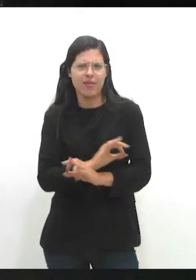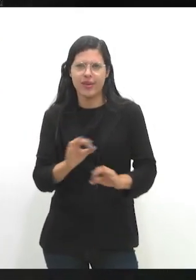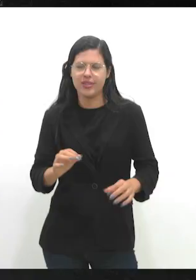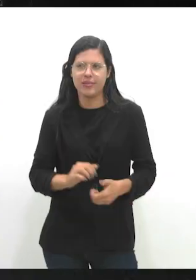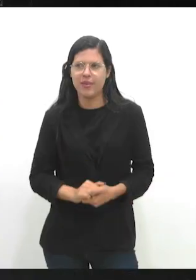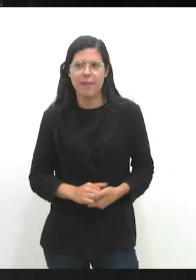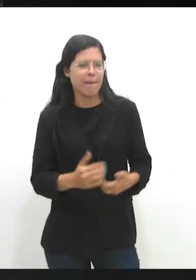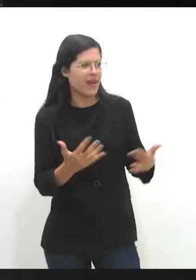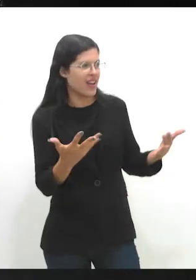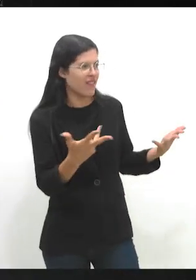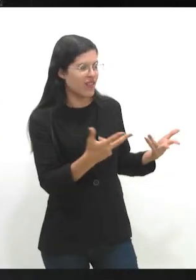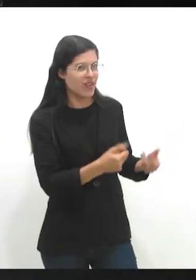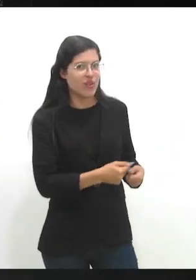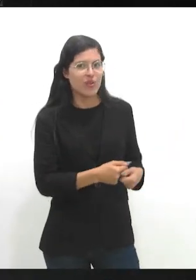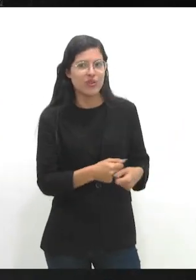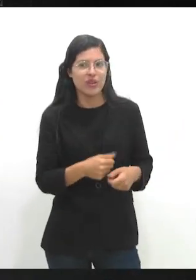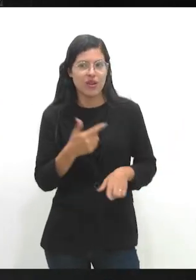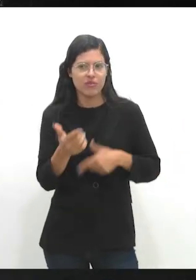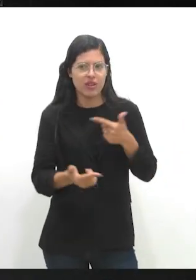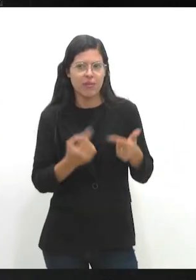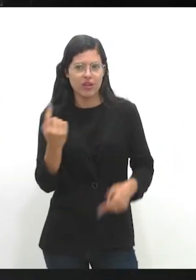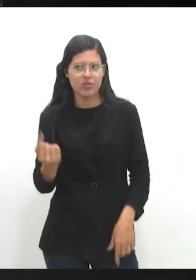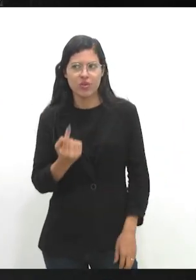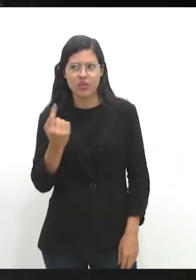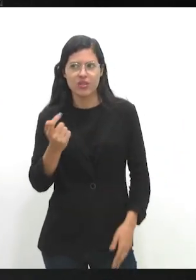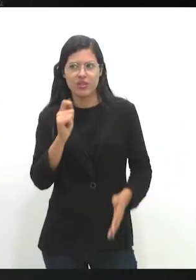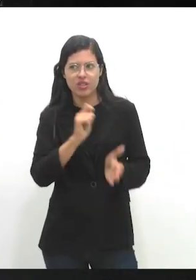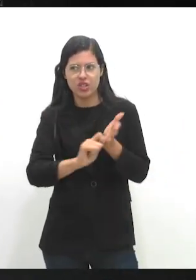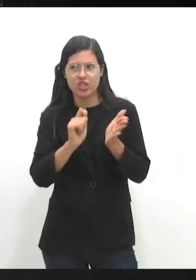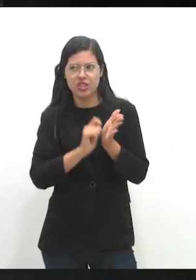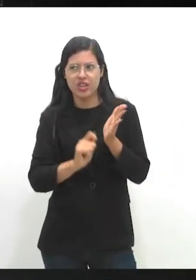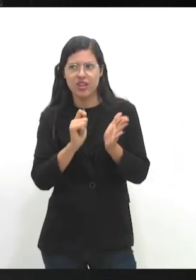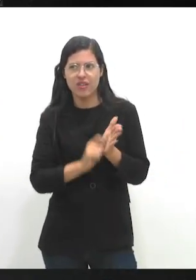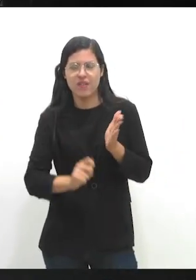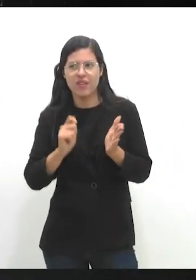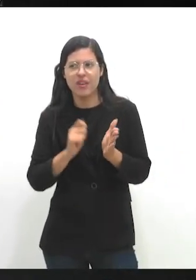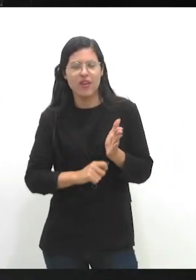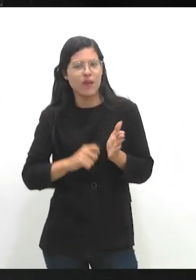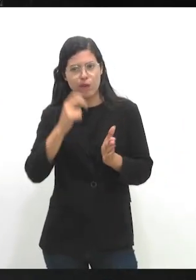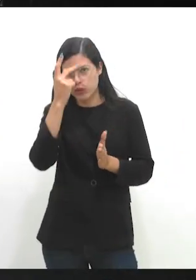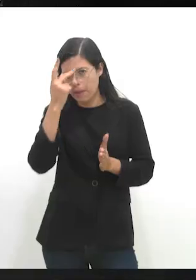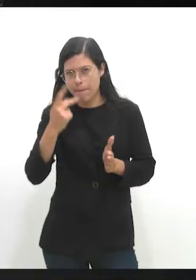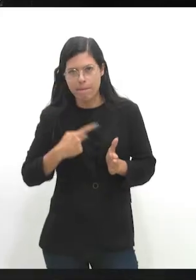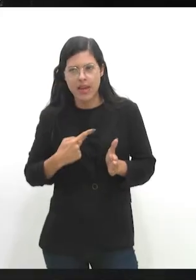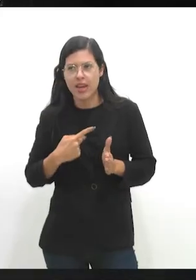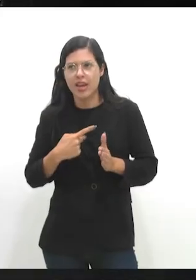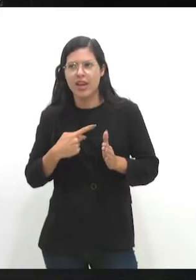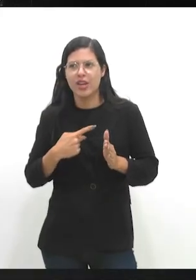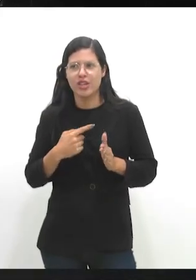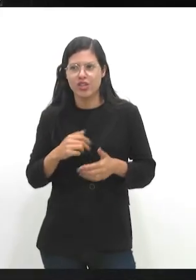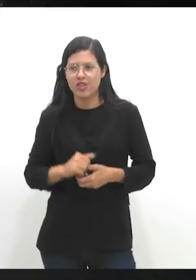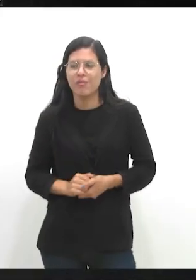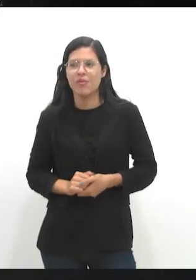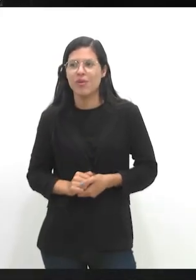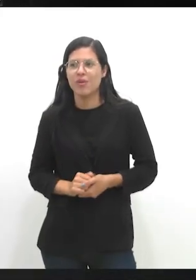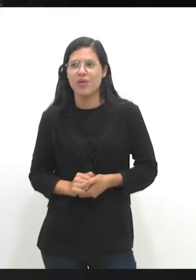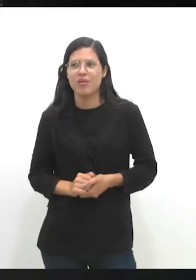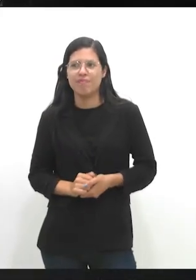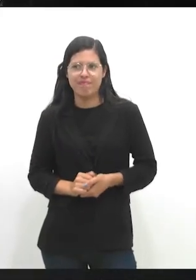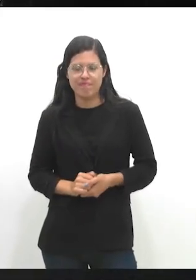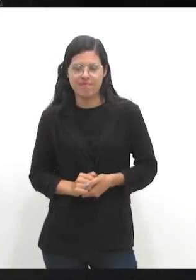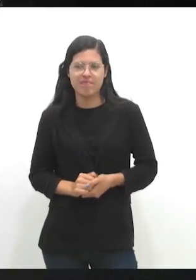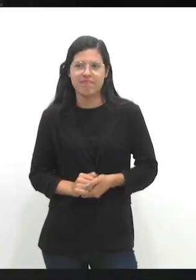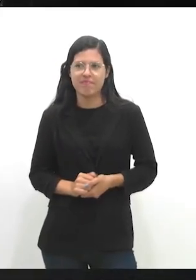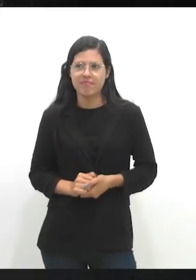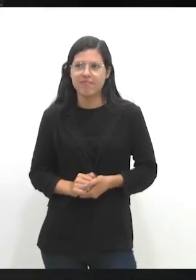realização para mim. É maravilhoso mesmo, porque é um ofício bem solitário, esse nosso de escrever. É você com você e aquela tela de noite na